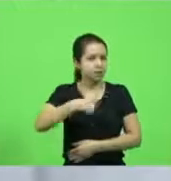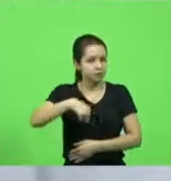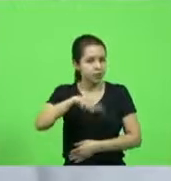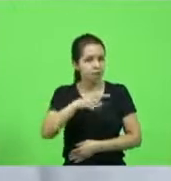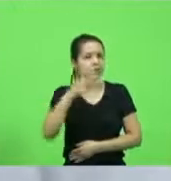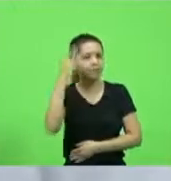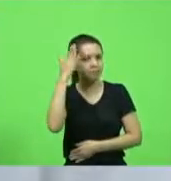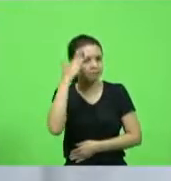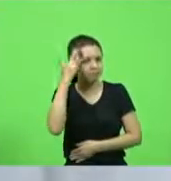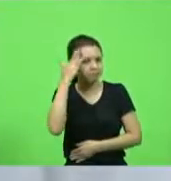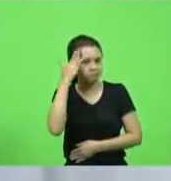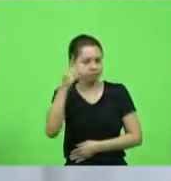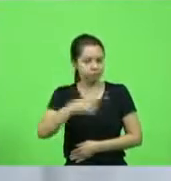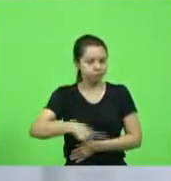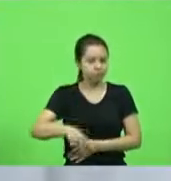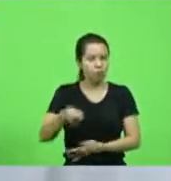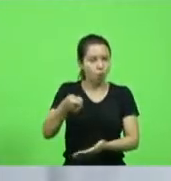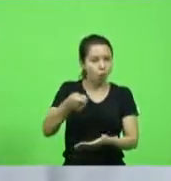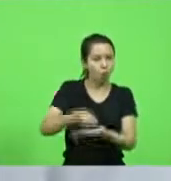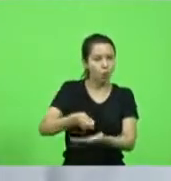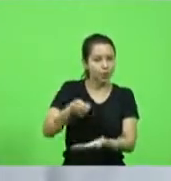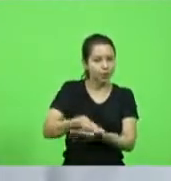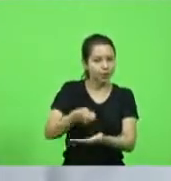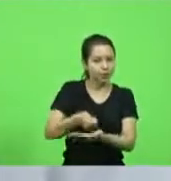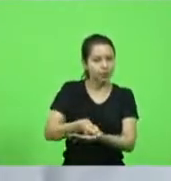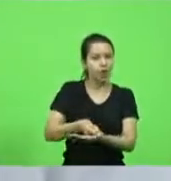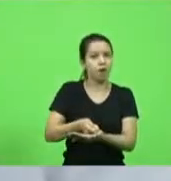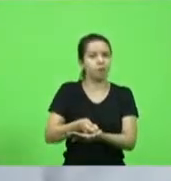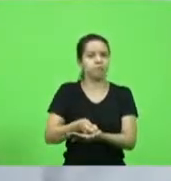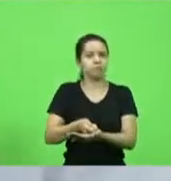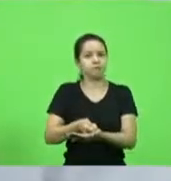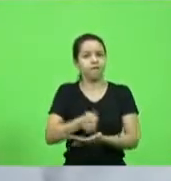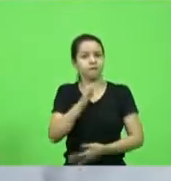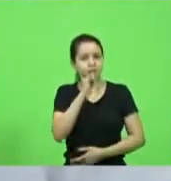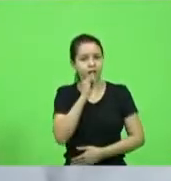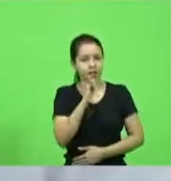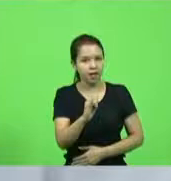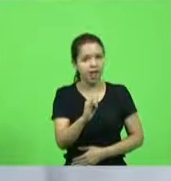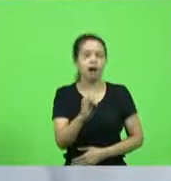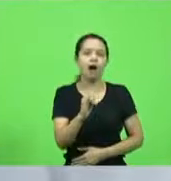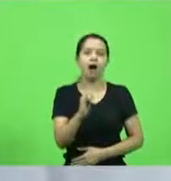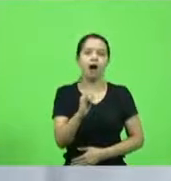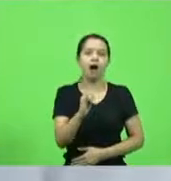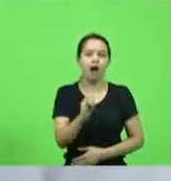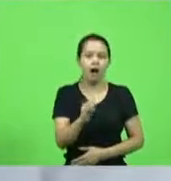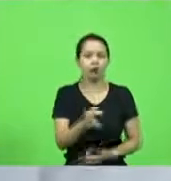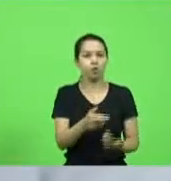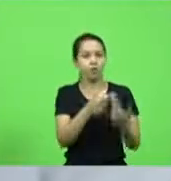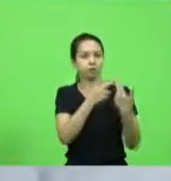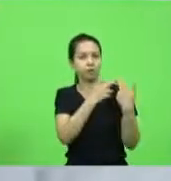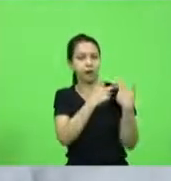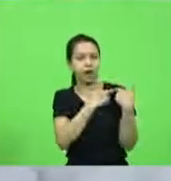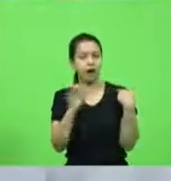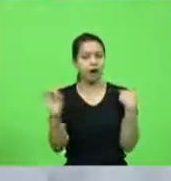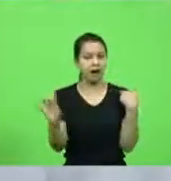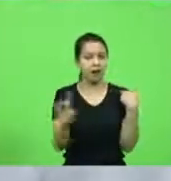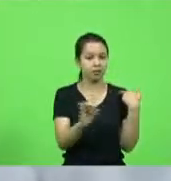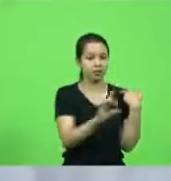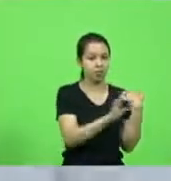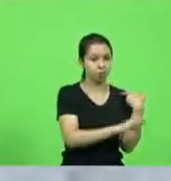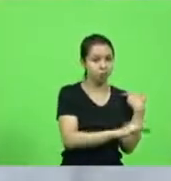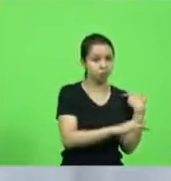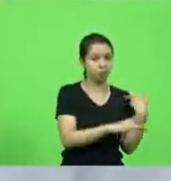temos a obrigação de dizer a responsabilidade de cada um perante a saúde, a educação,